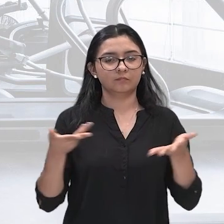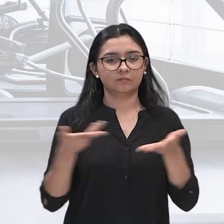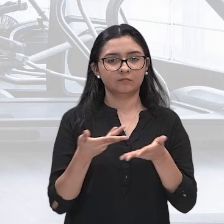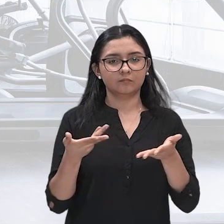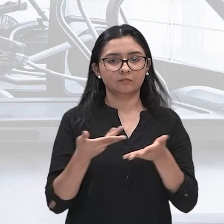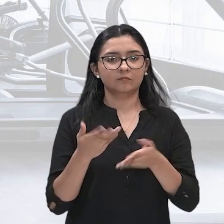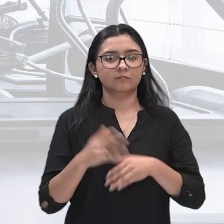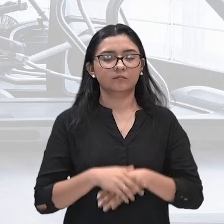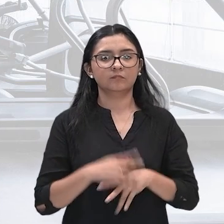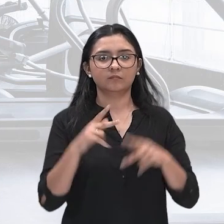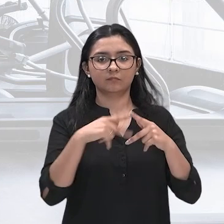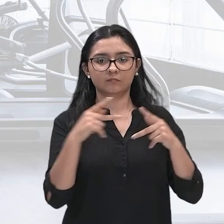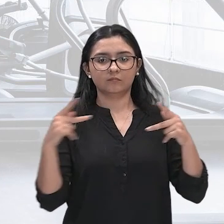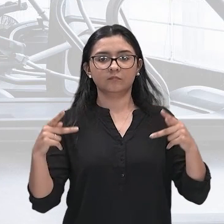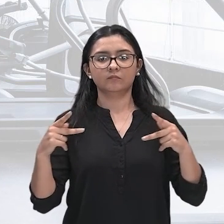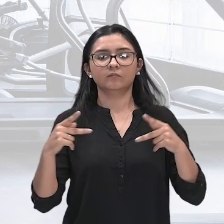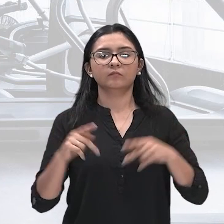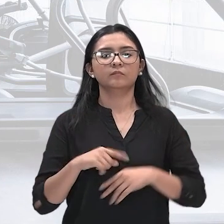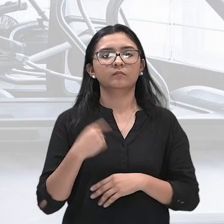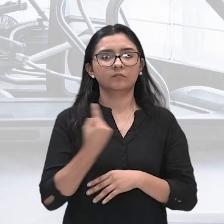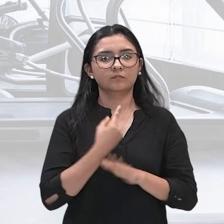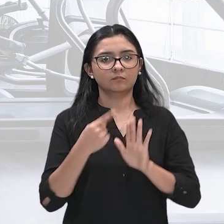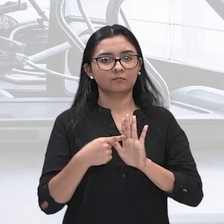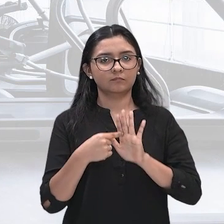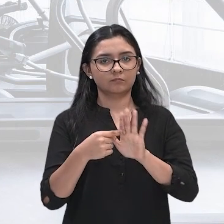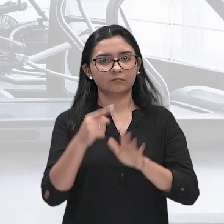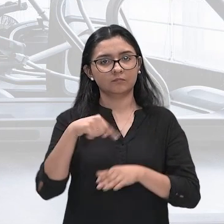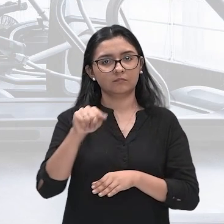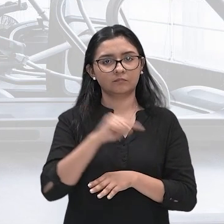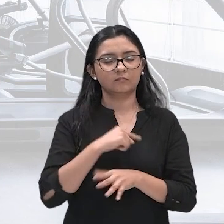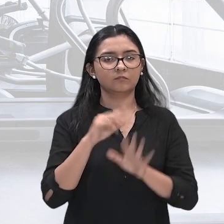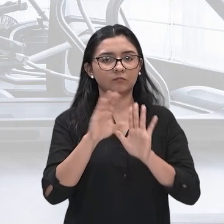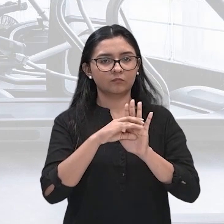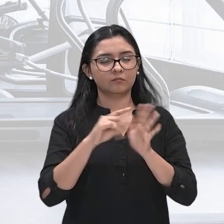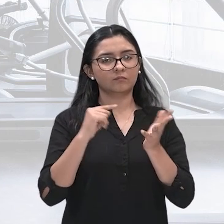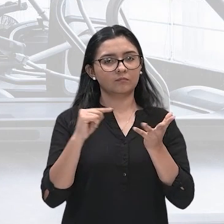de proteínas, em que nós apresentamos para vocês os conceitos de